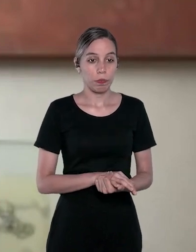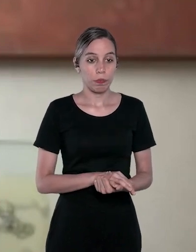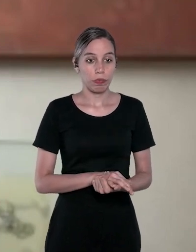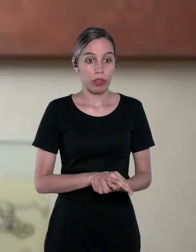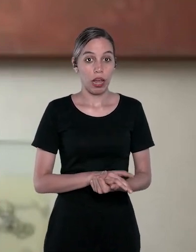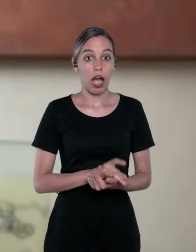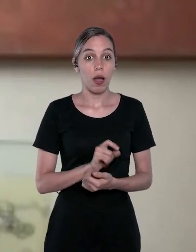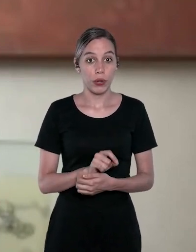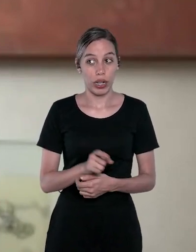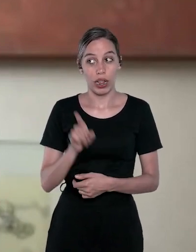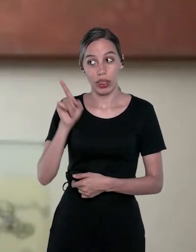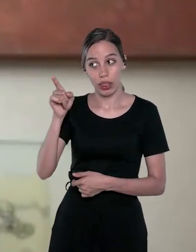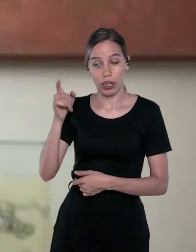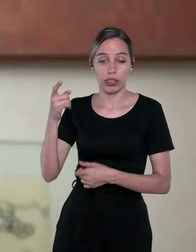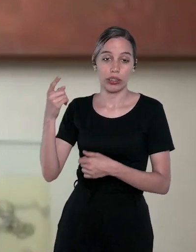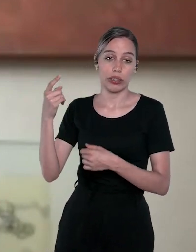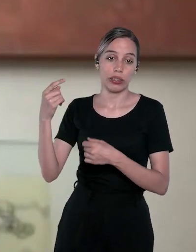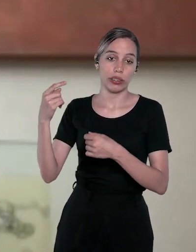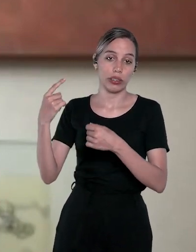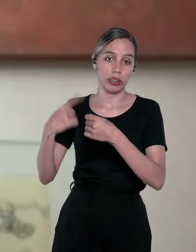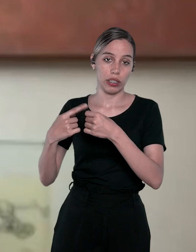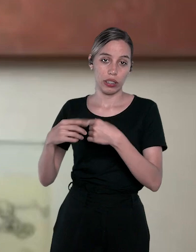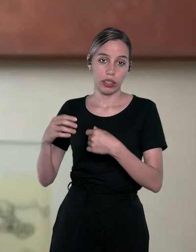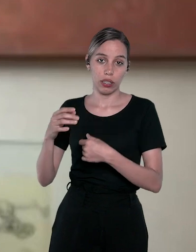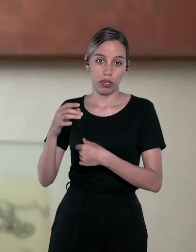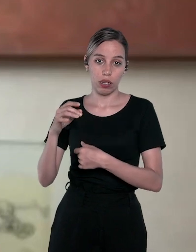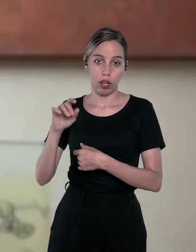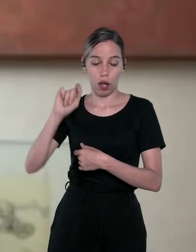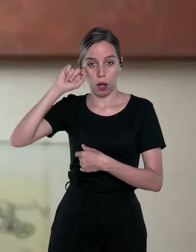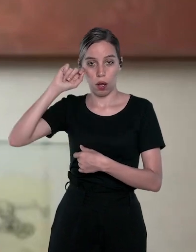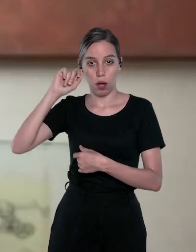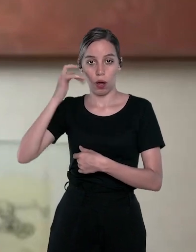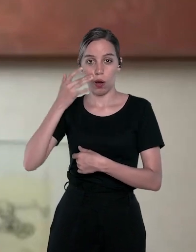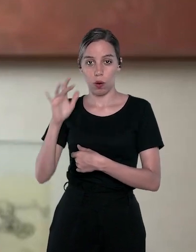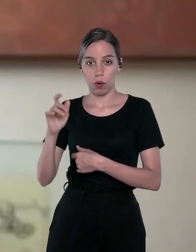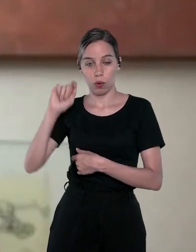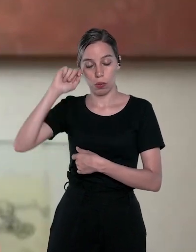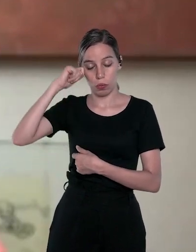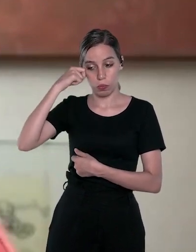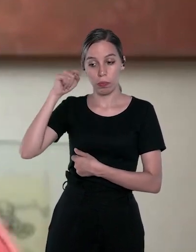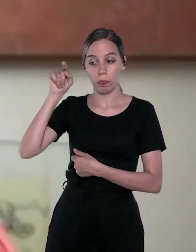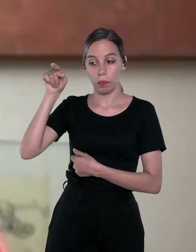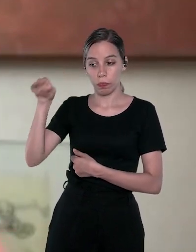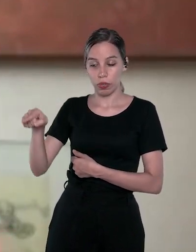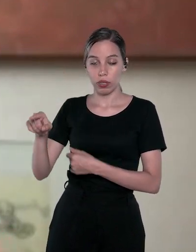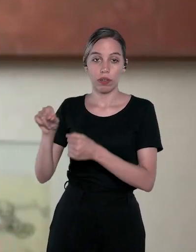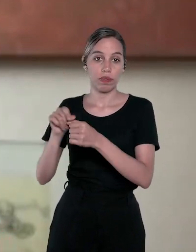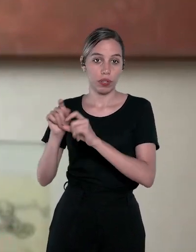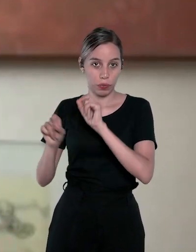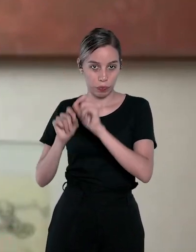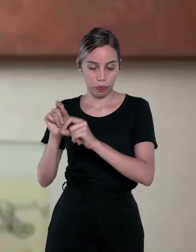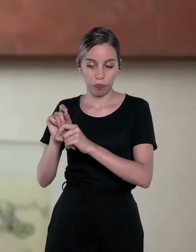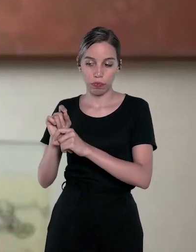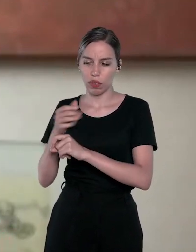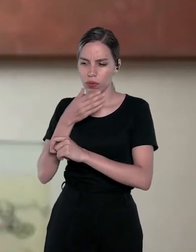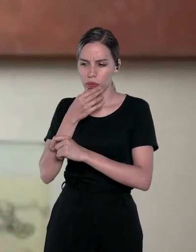criou-se um veículo, uma revistinha de poesia